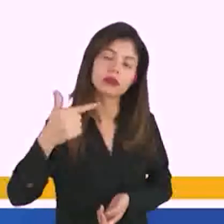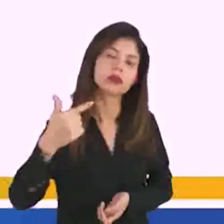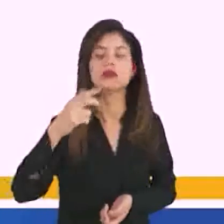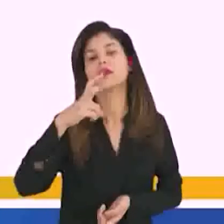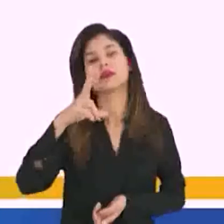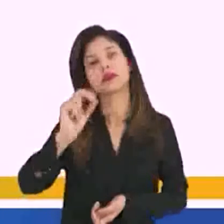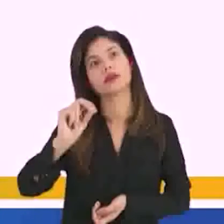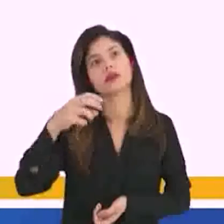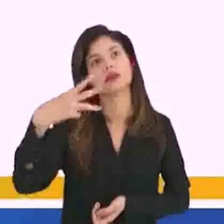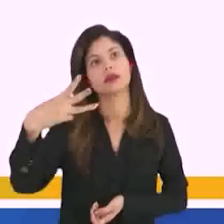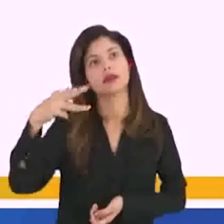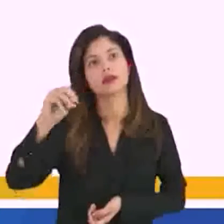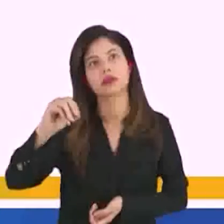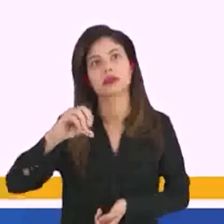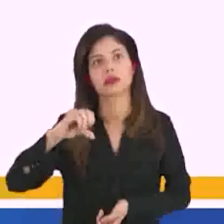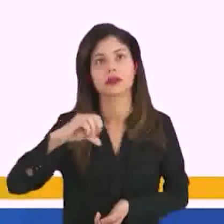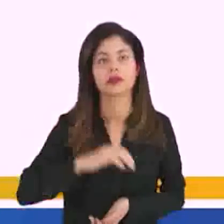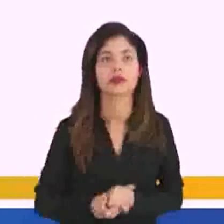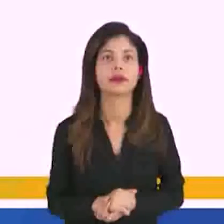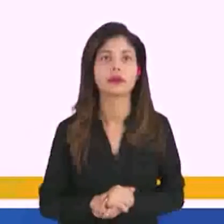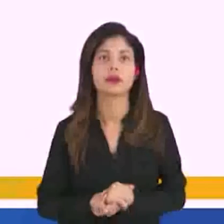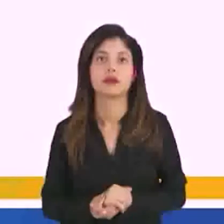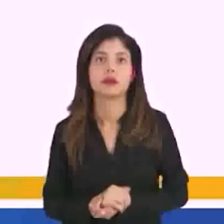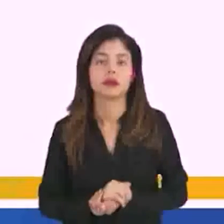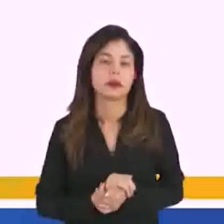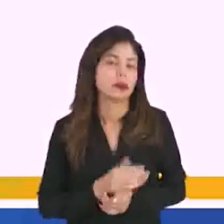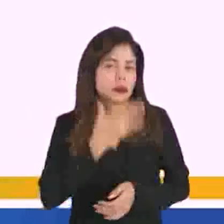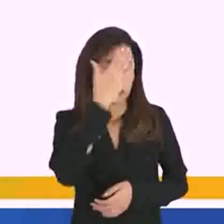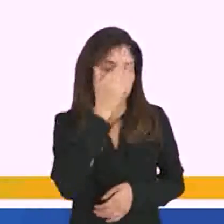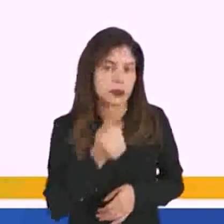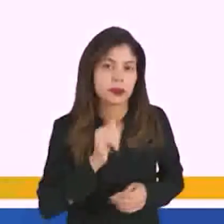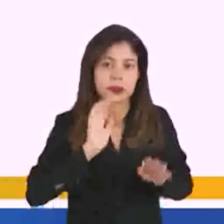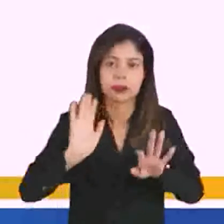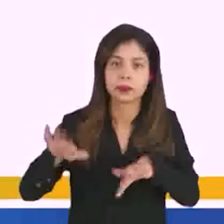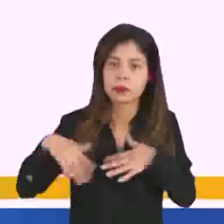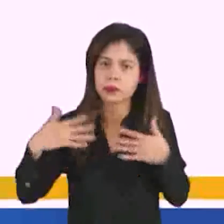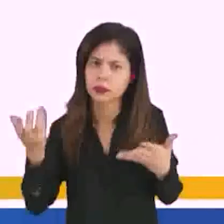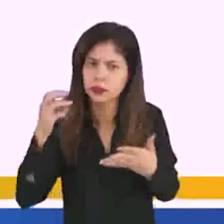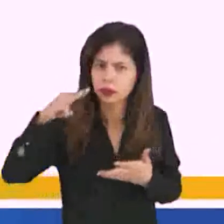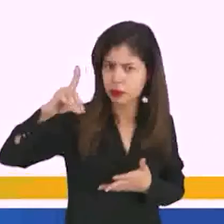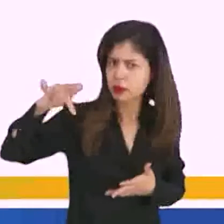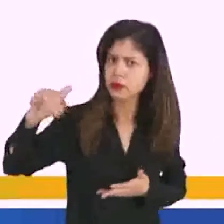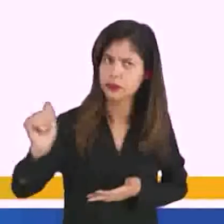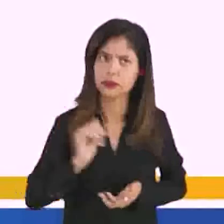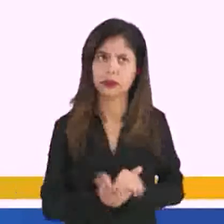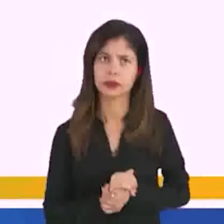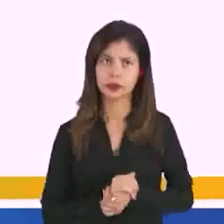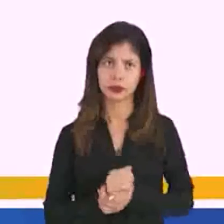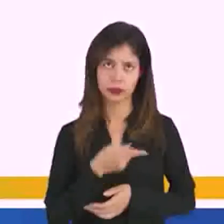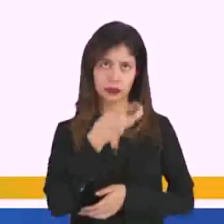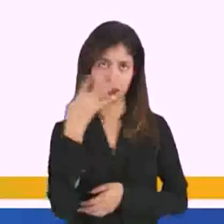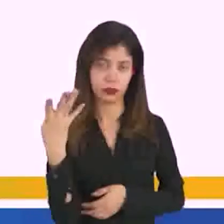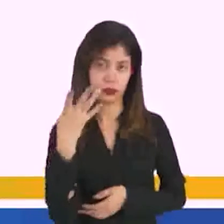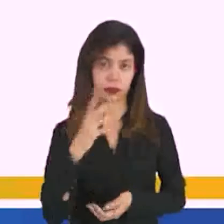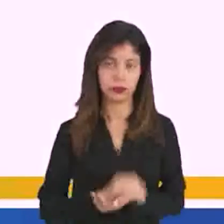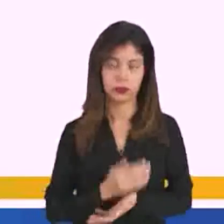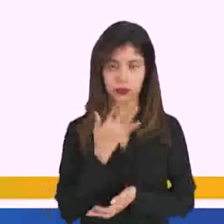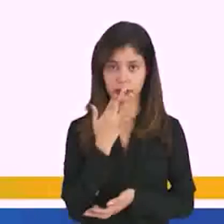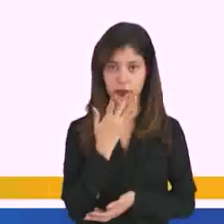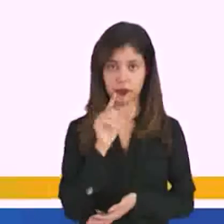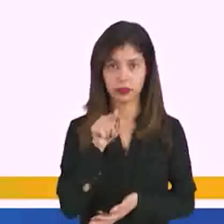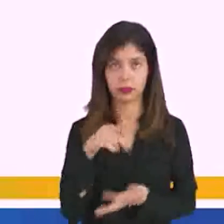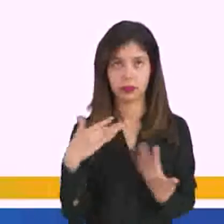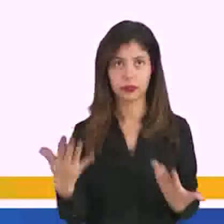52, 42, 50 e 39. Nós queremos saber nessa questão qual é a mediana da quantidade de pontos